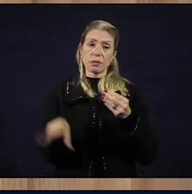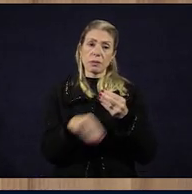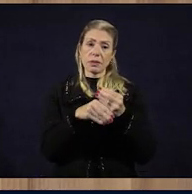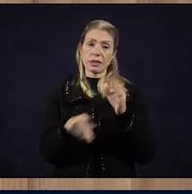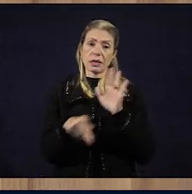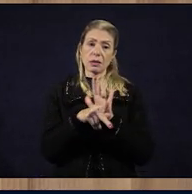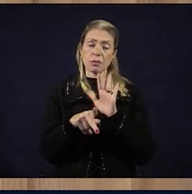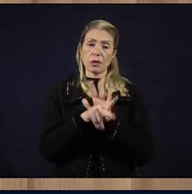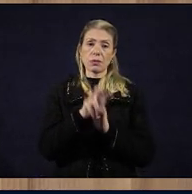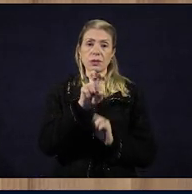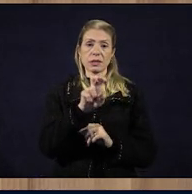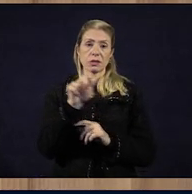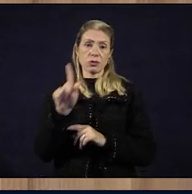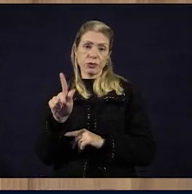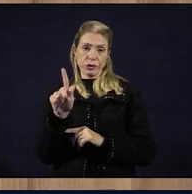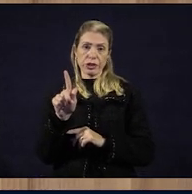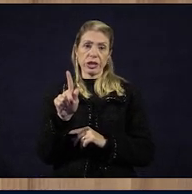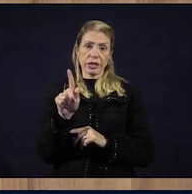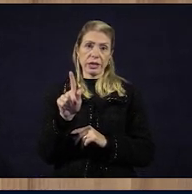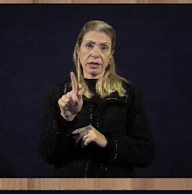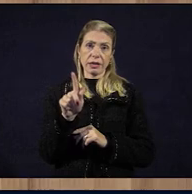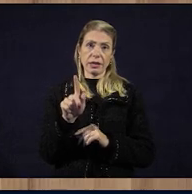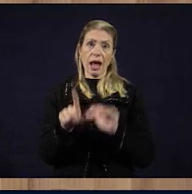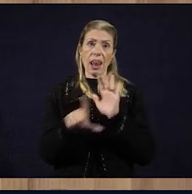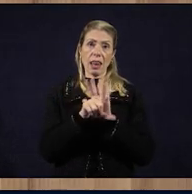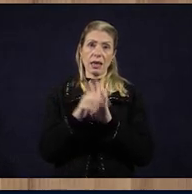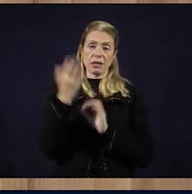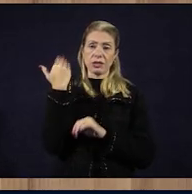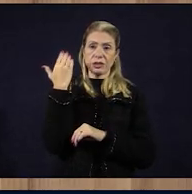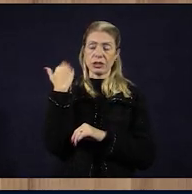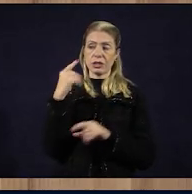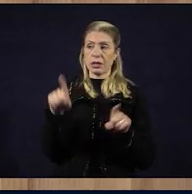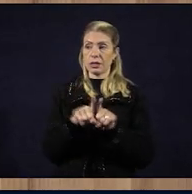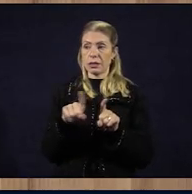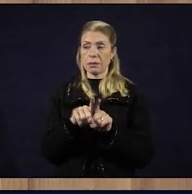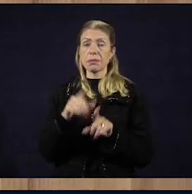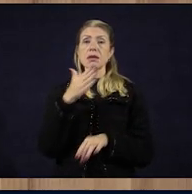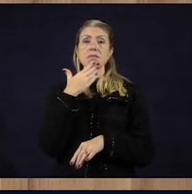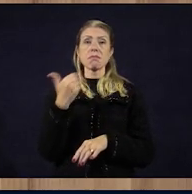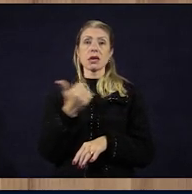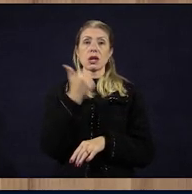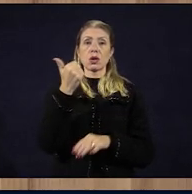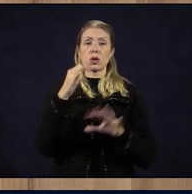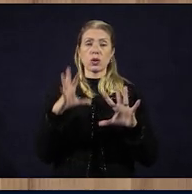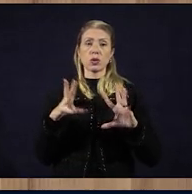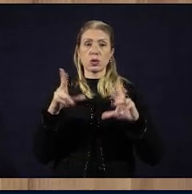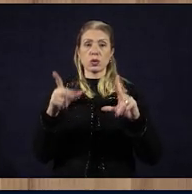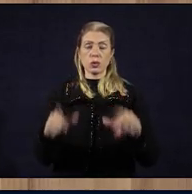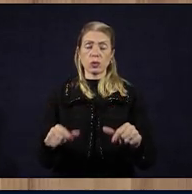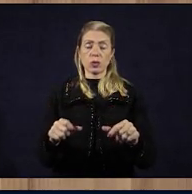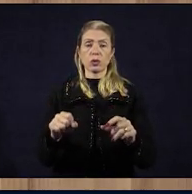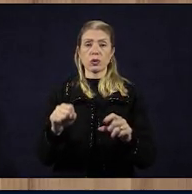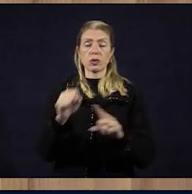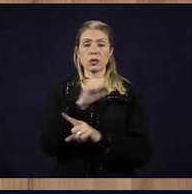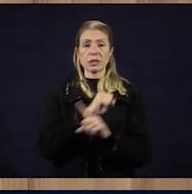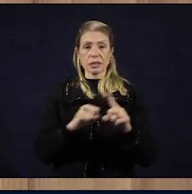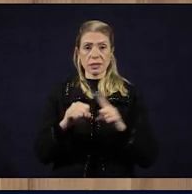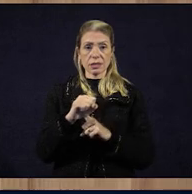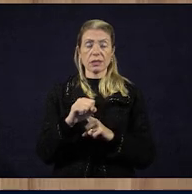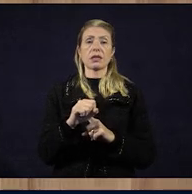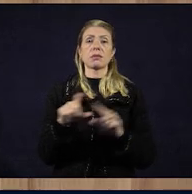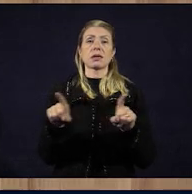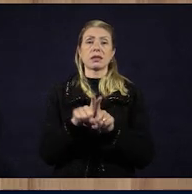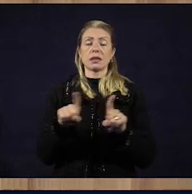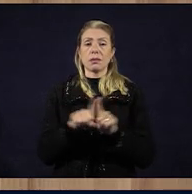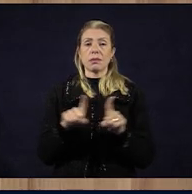de rede 5g com a lei que existia melhoramos todo ecossistema as regulações da Anatel todos